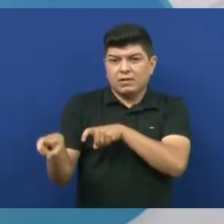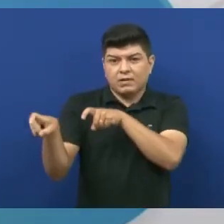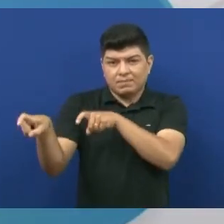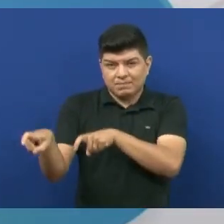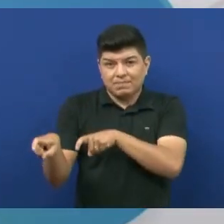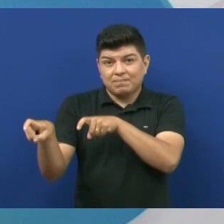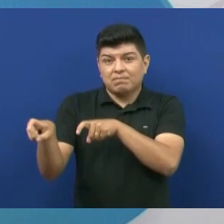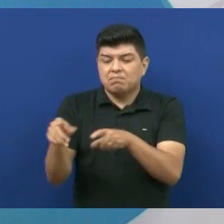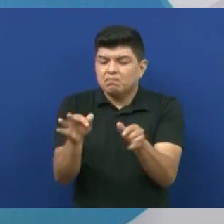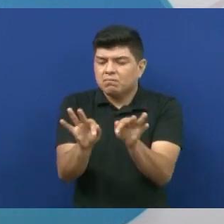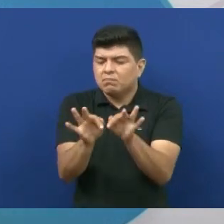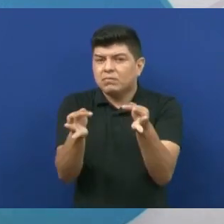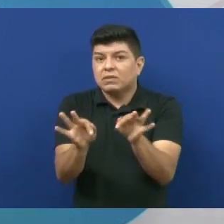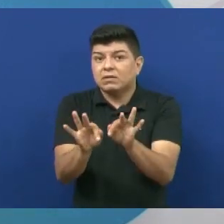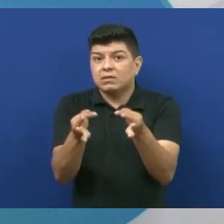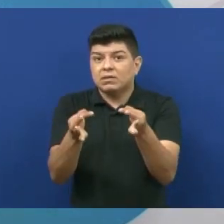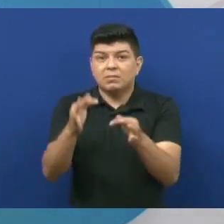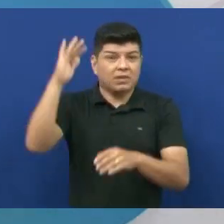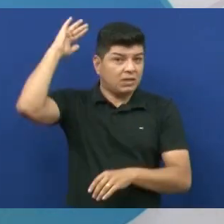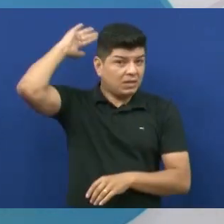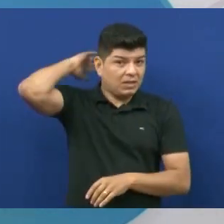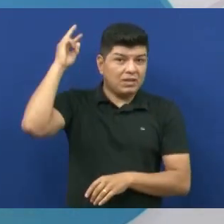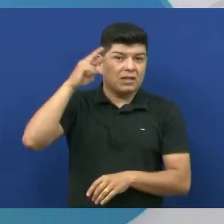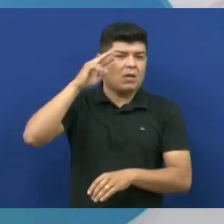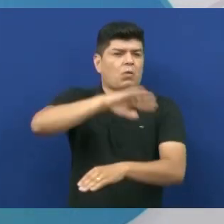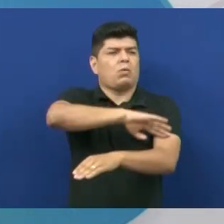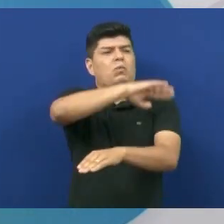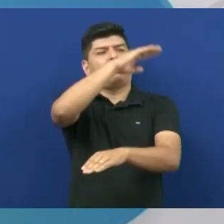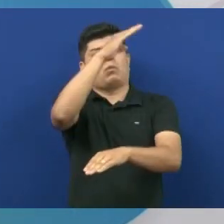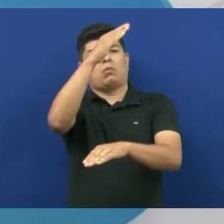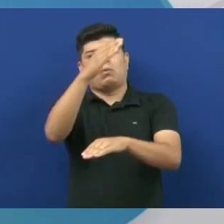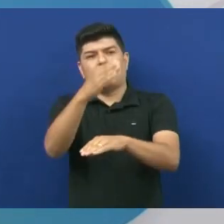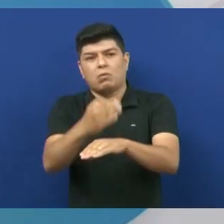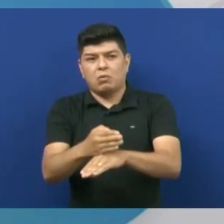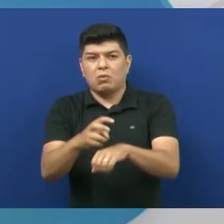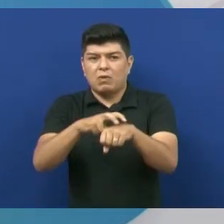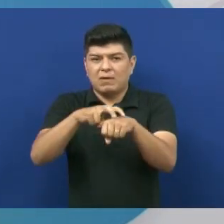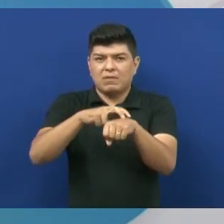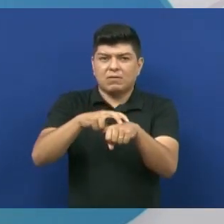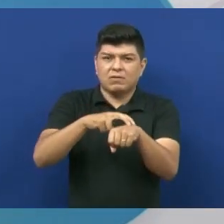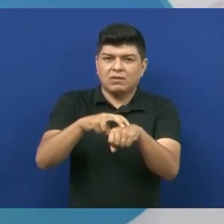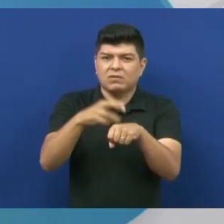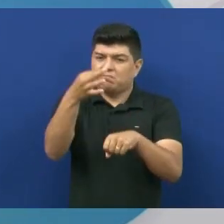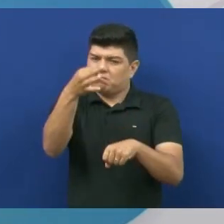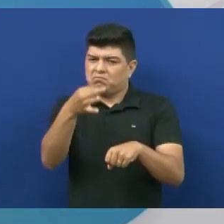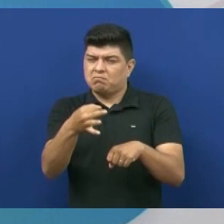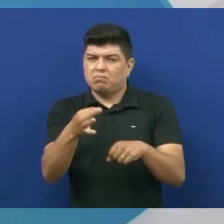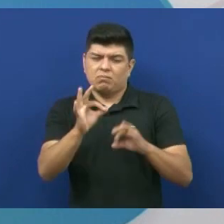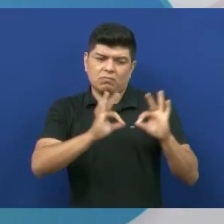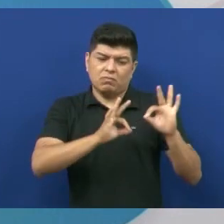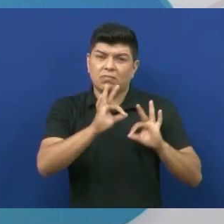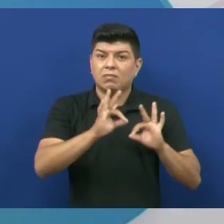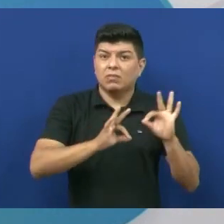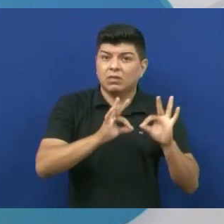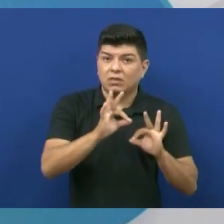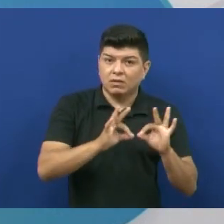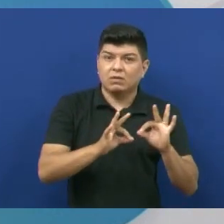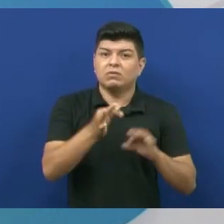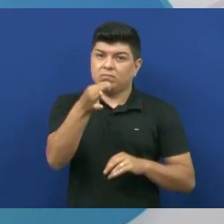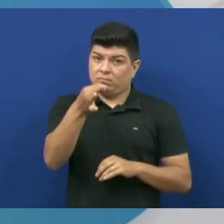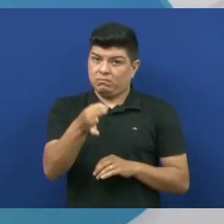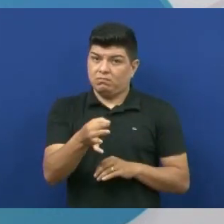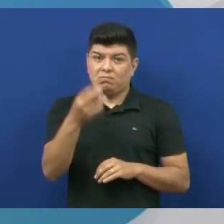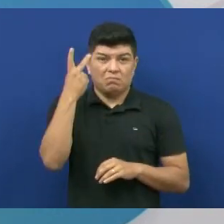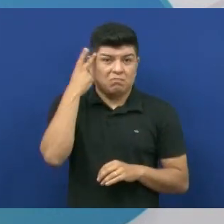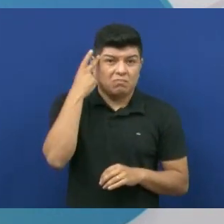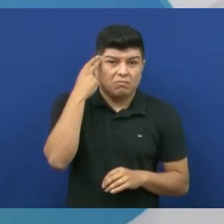aquela casinha simples e atrás você vê o morro todo vegetado, tudo certinho, tudo, né, dentro do padrão